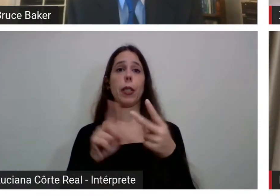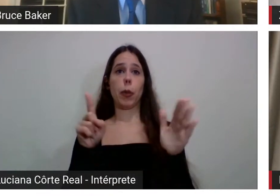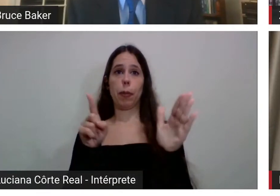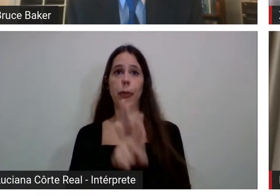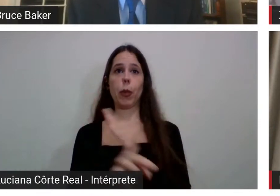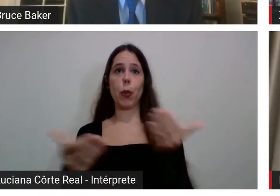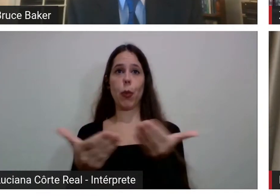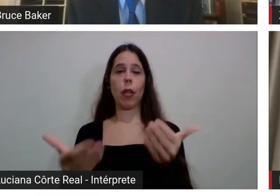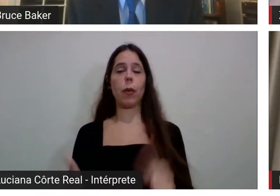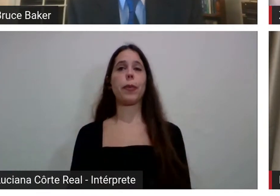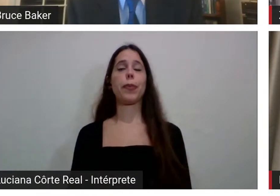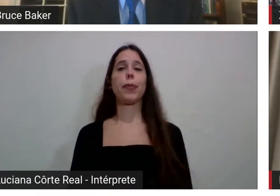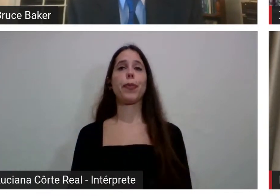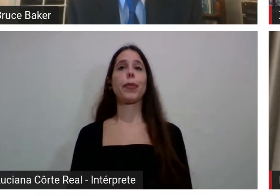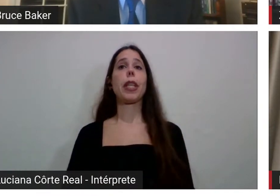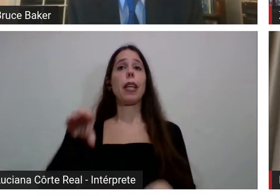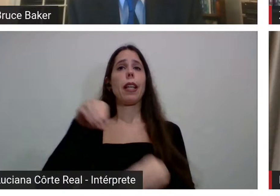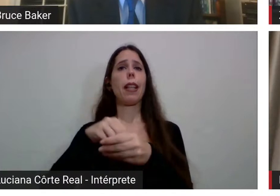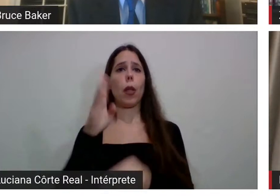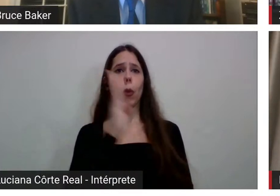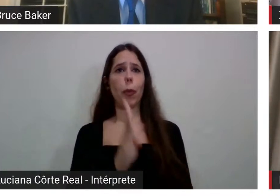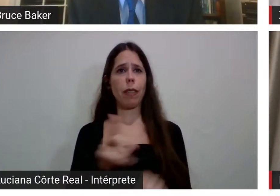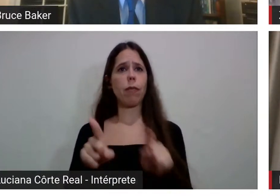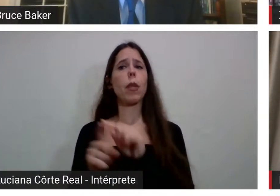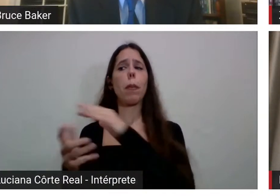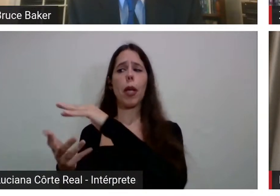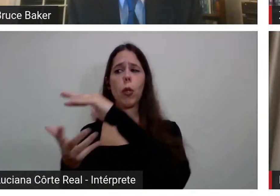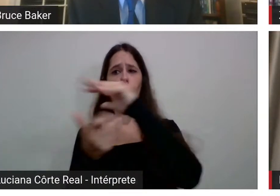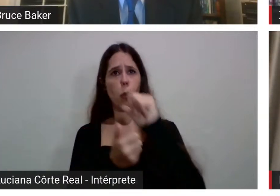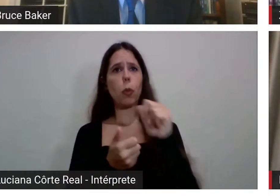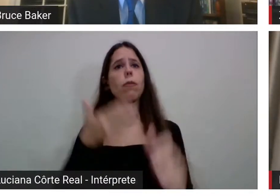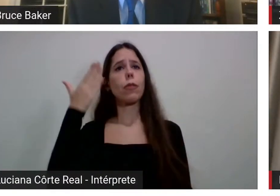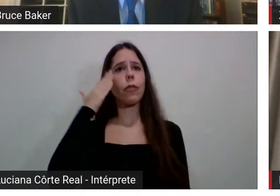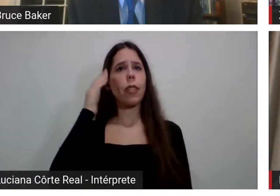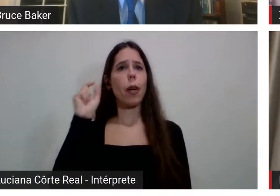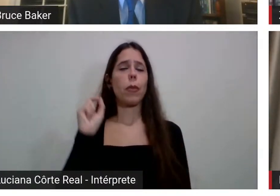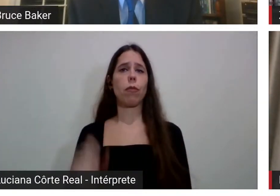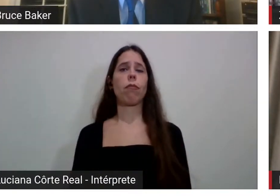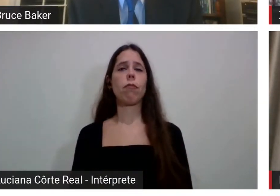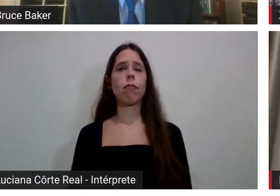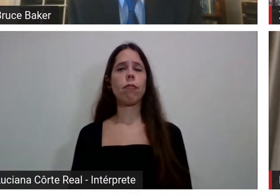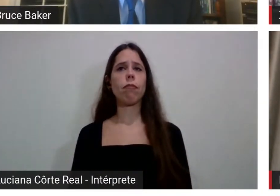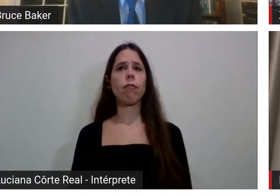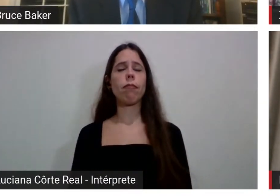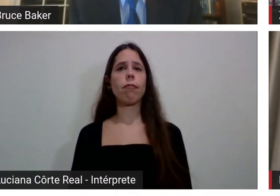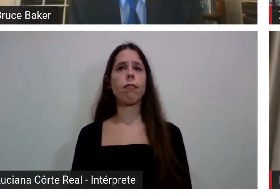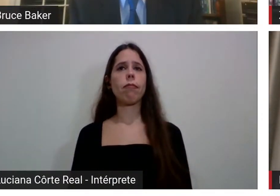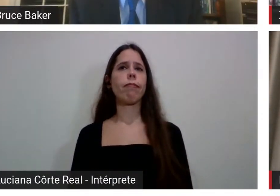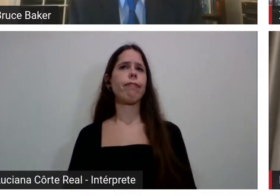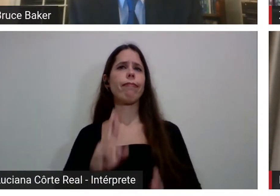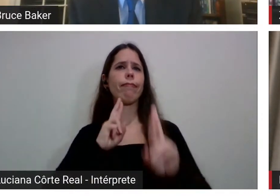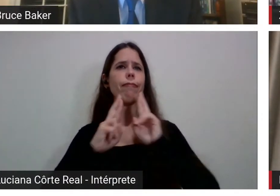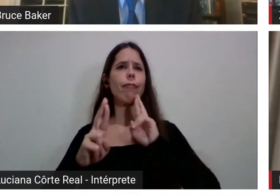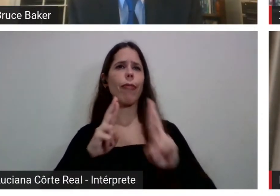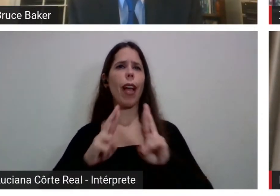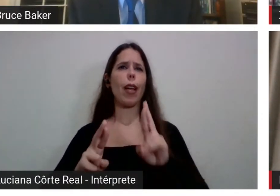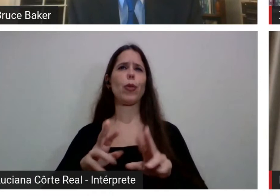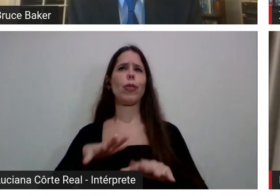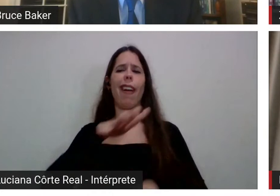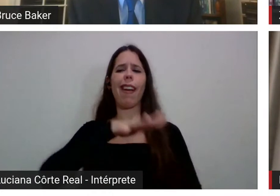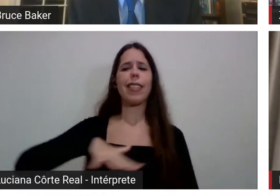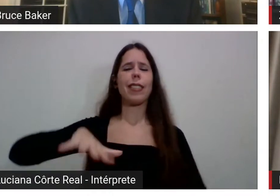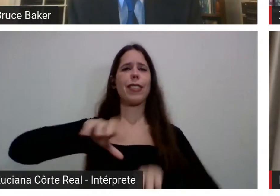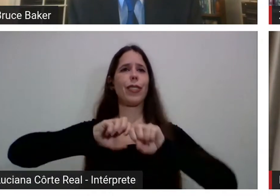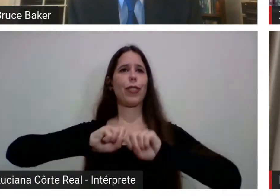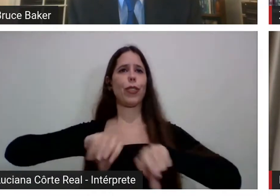No Brasil e no mundo, nós sabemos que resultados educacionais estão